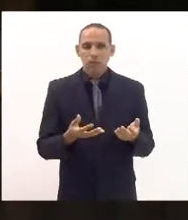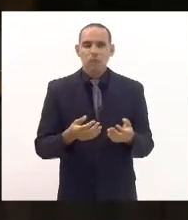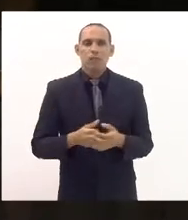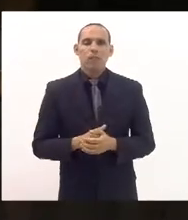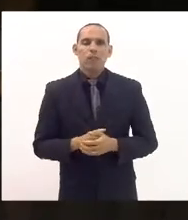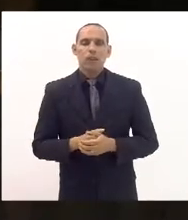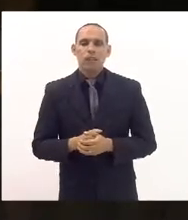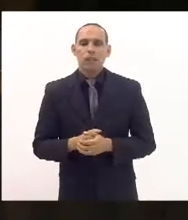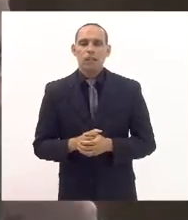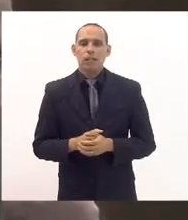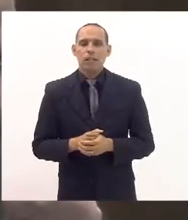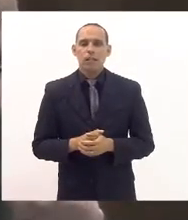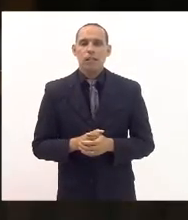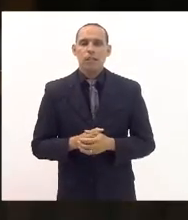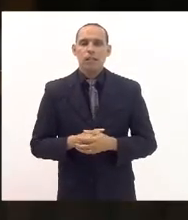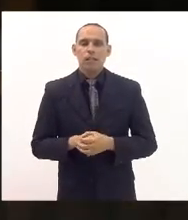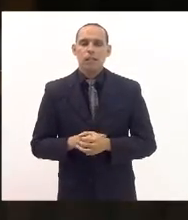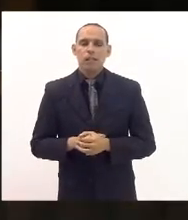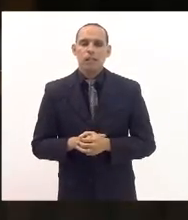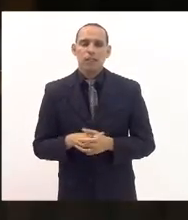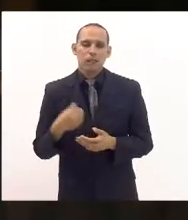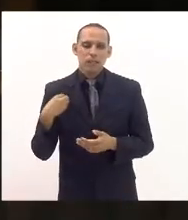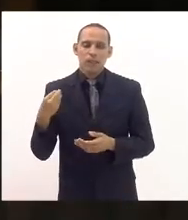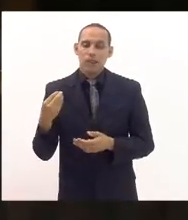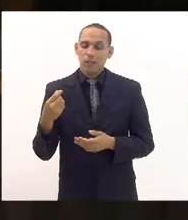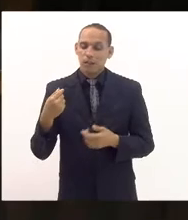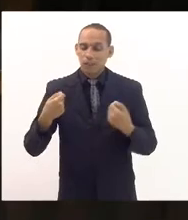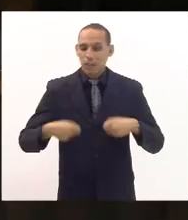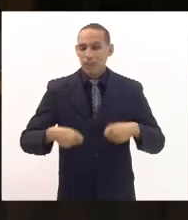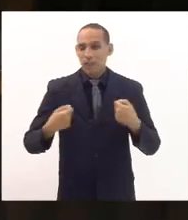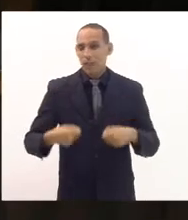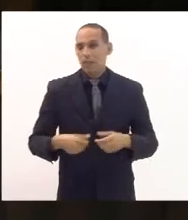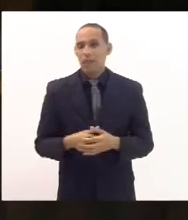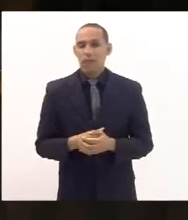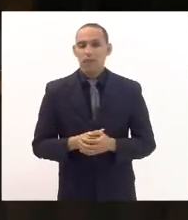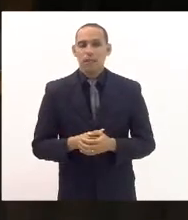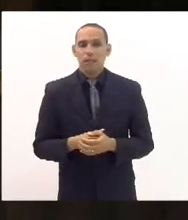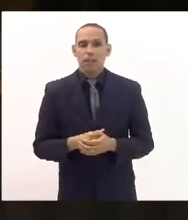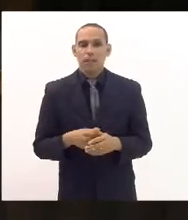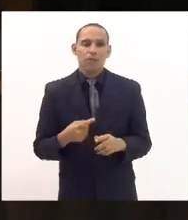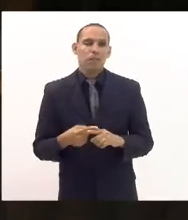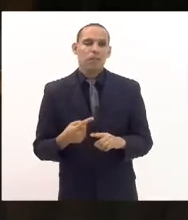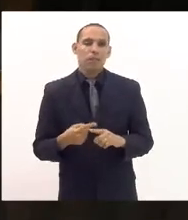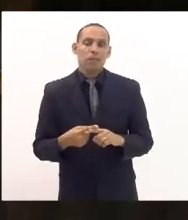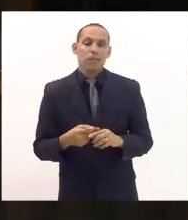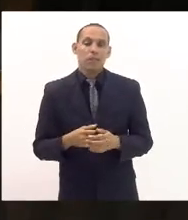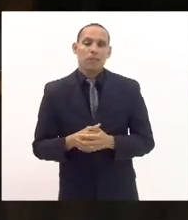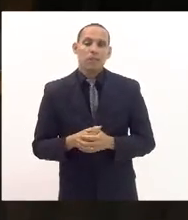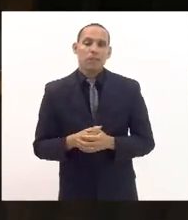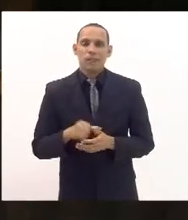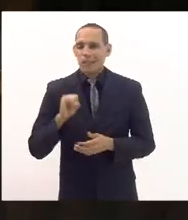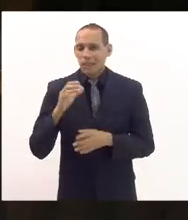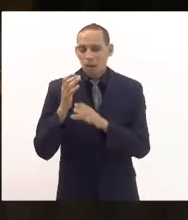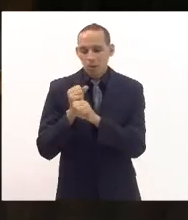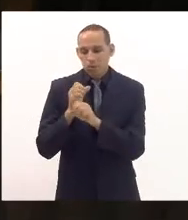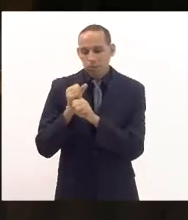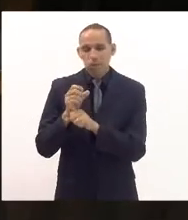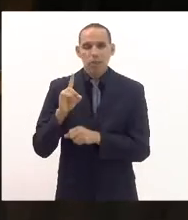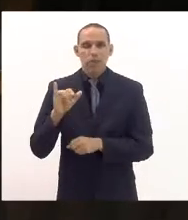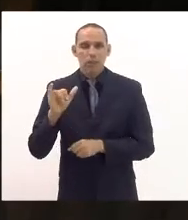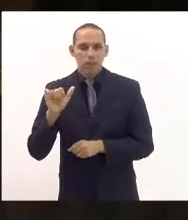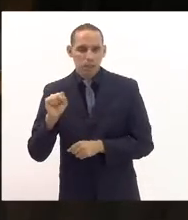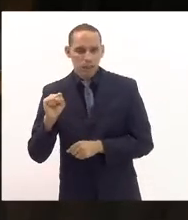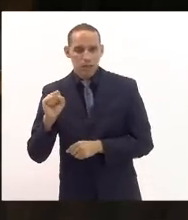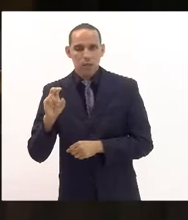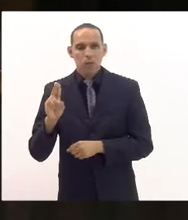os três não vou trazer ele eu preciso trazer o que se vossa excelência encontrar os dias úteis eu acho que